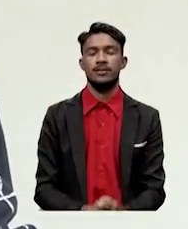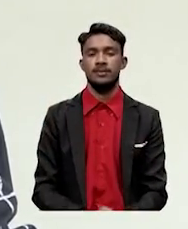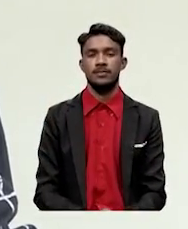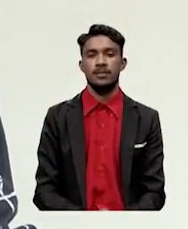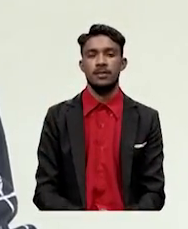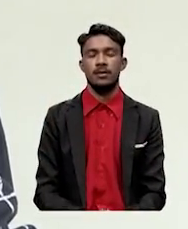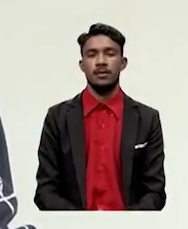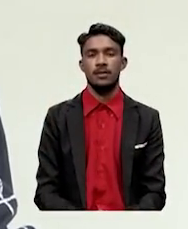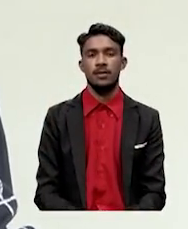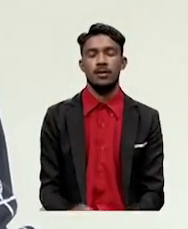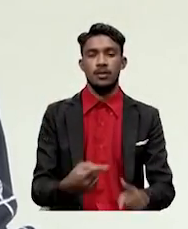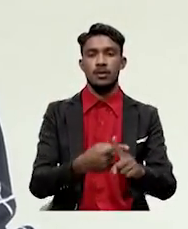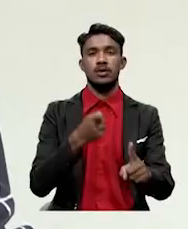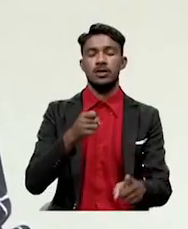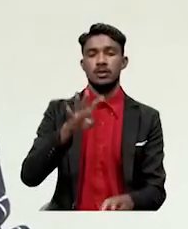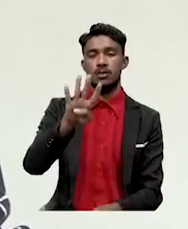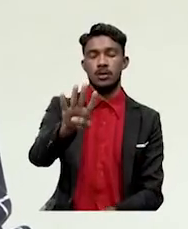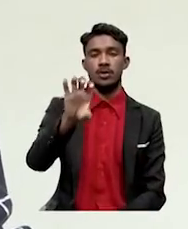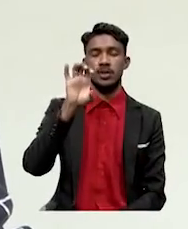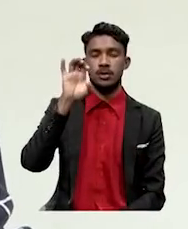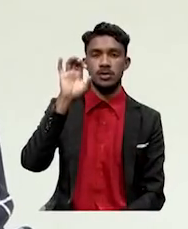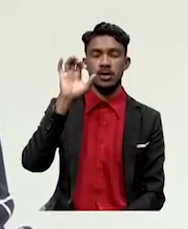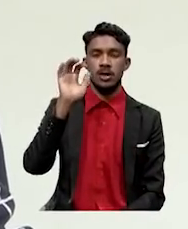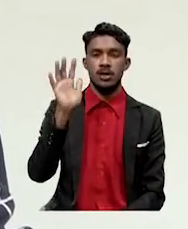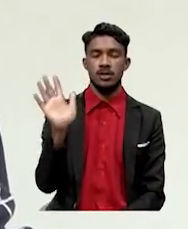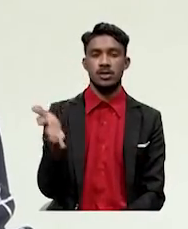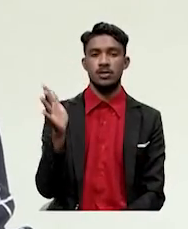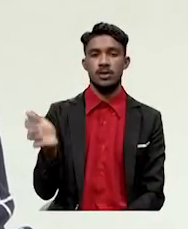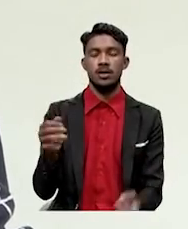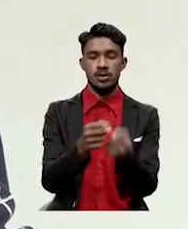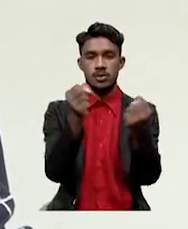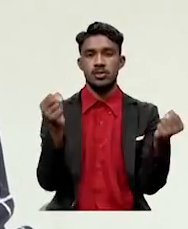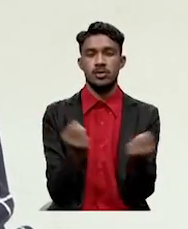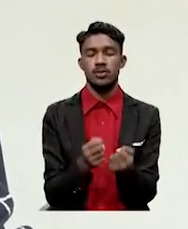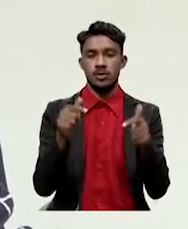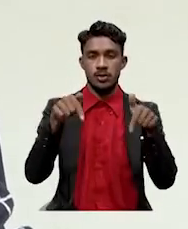Rusi 450 sucos e Timor Lara